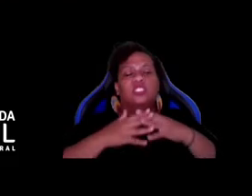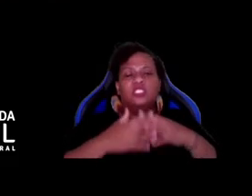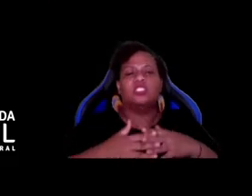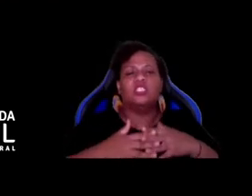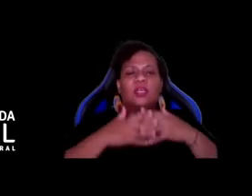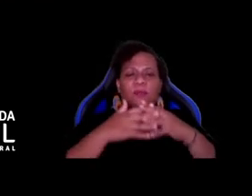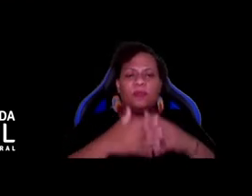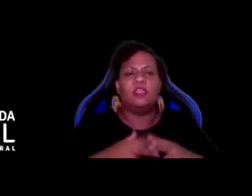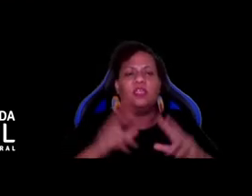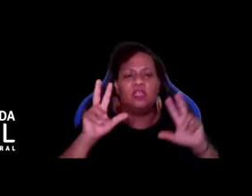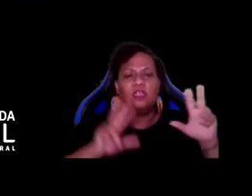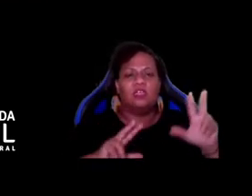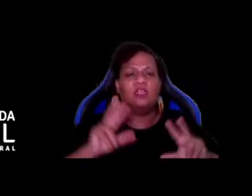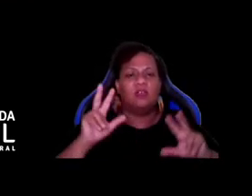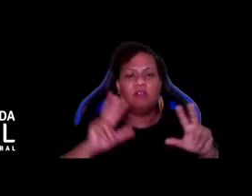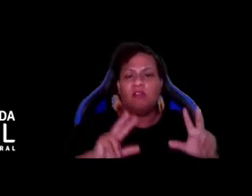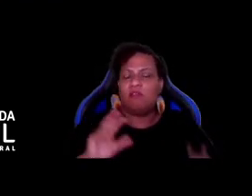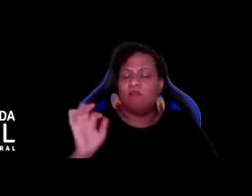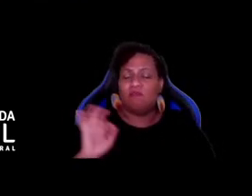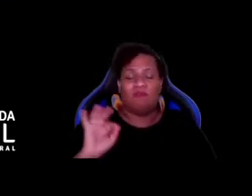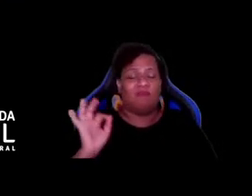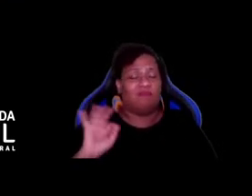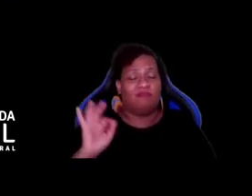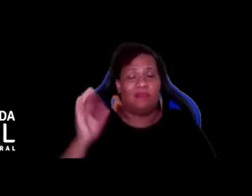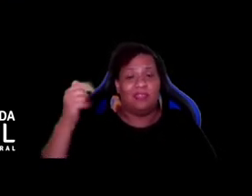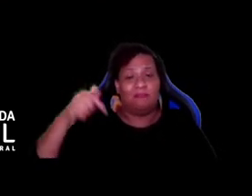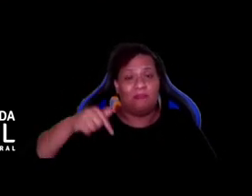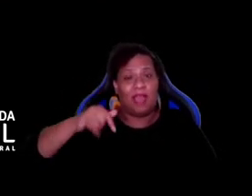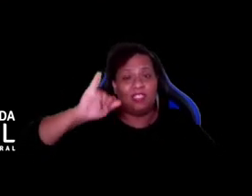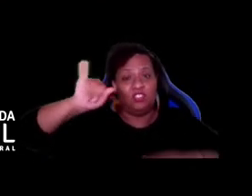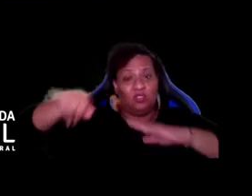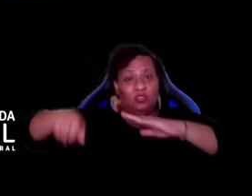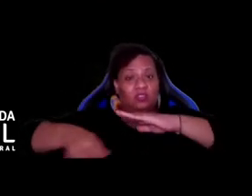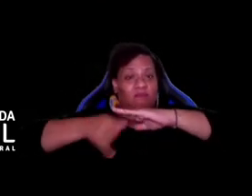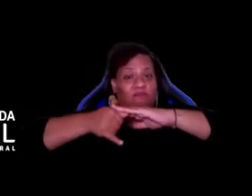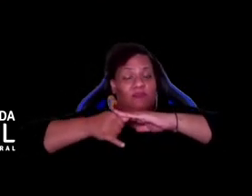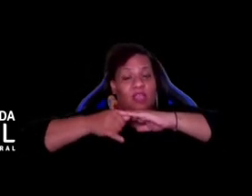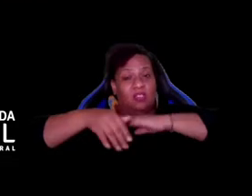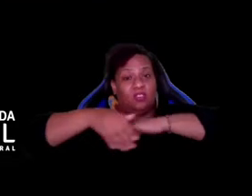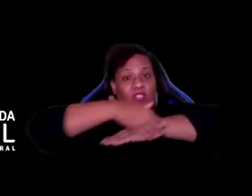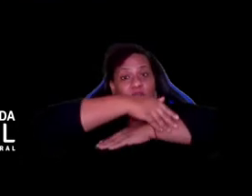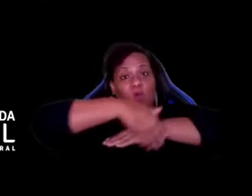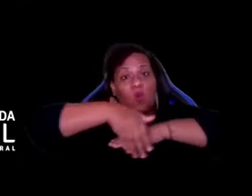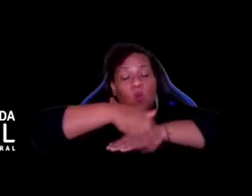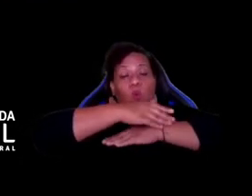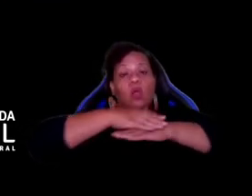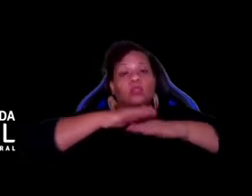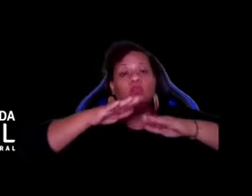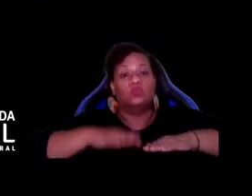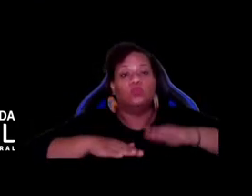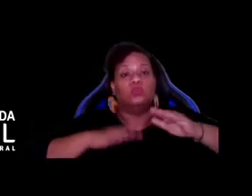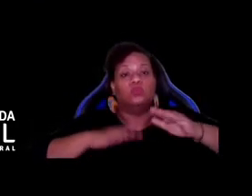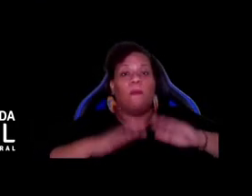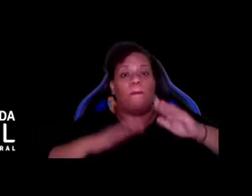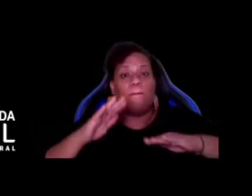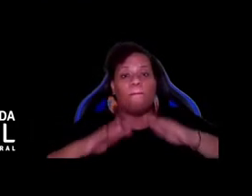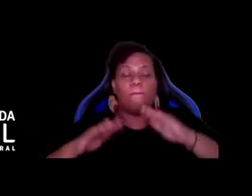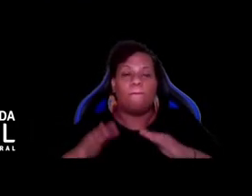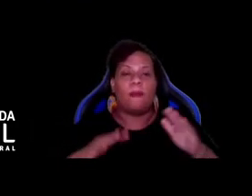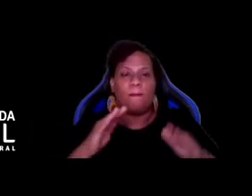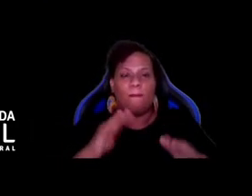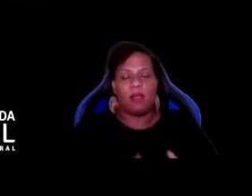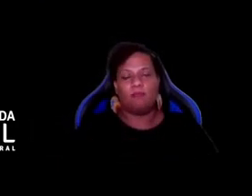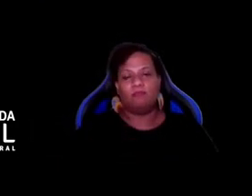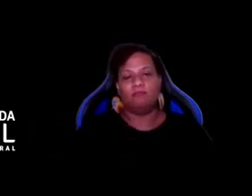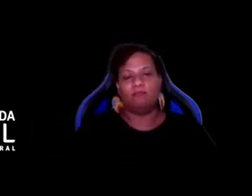trio elétrico, tarará, não, né? Os tambores eram tocados, né, no chão mesmo, acompanhando ali o